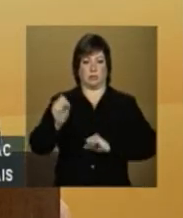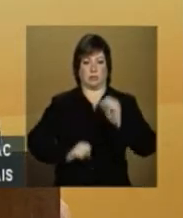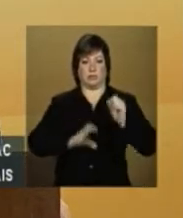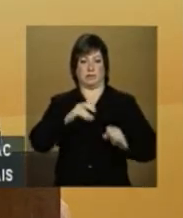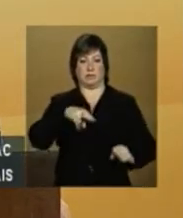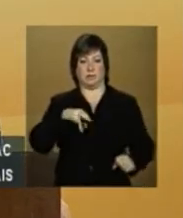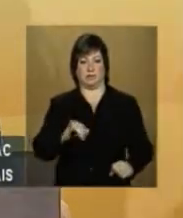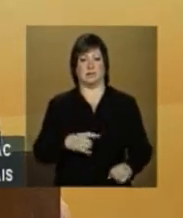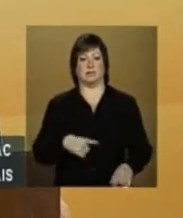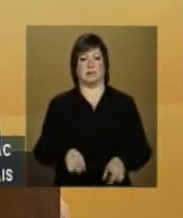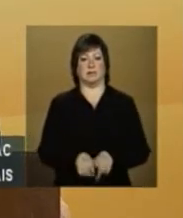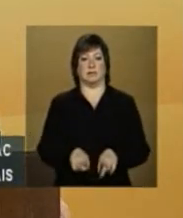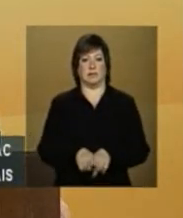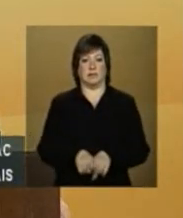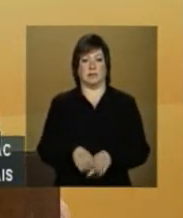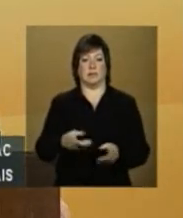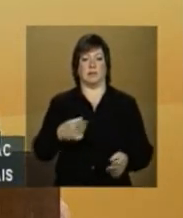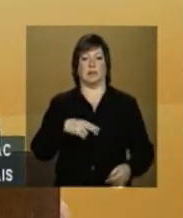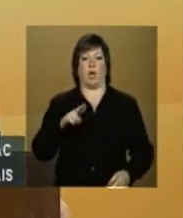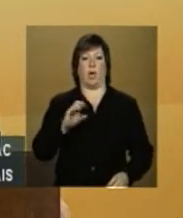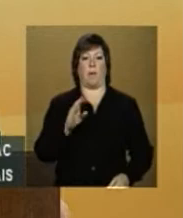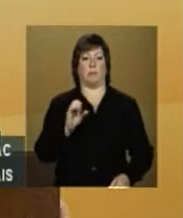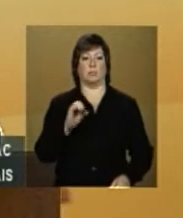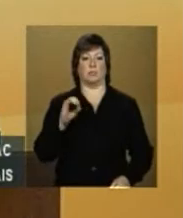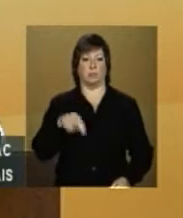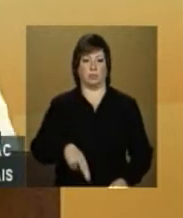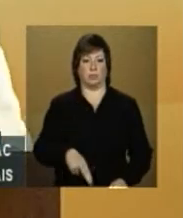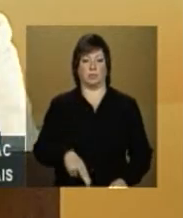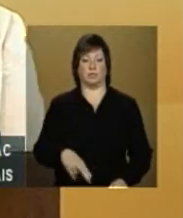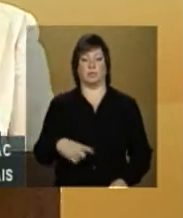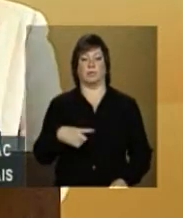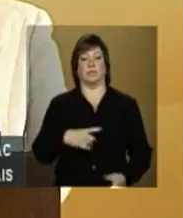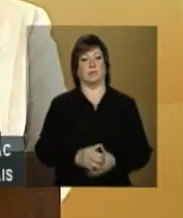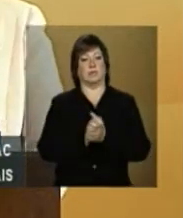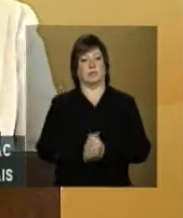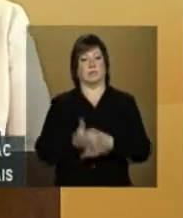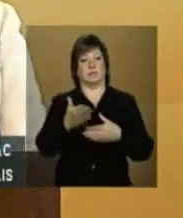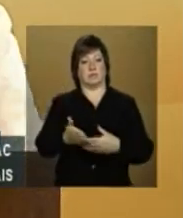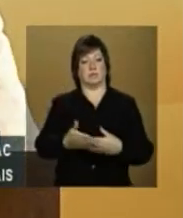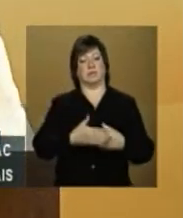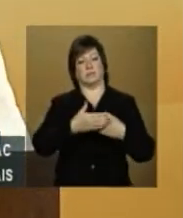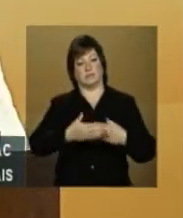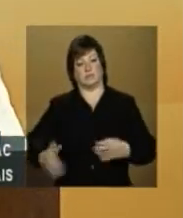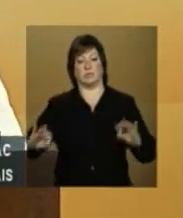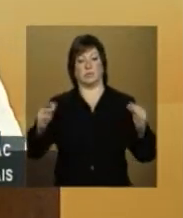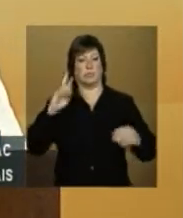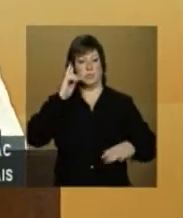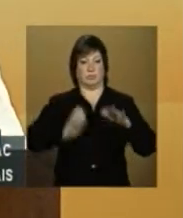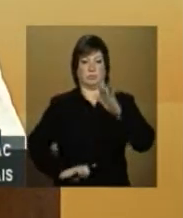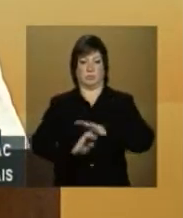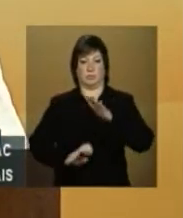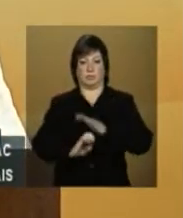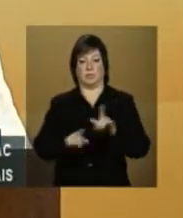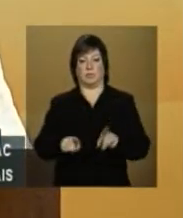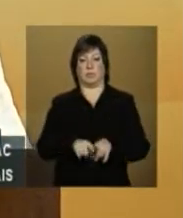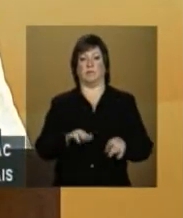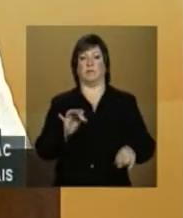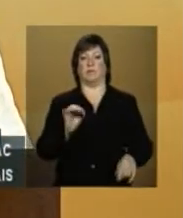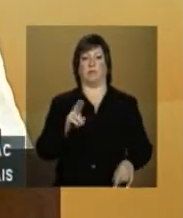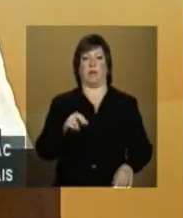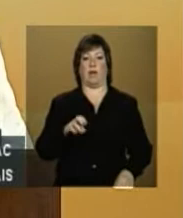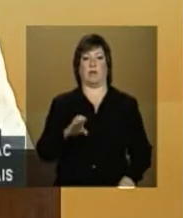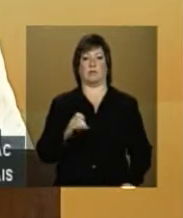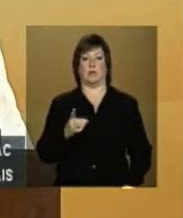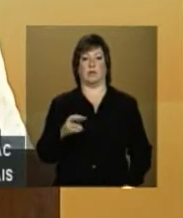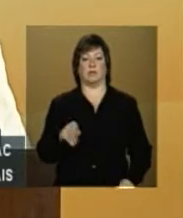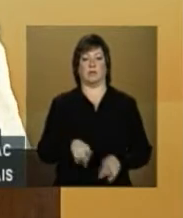senhor Robson Andrade, por intermédio de quem, saúdo e cumprimento os empresários e fornecedores de equipamentos do